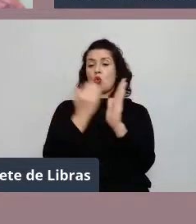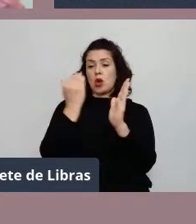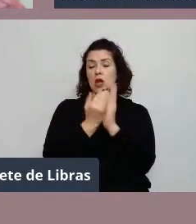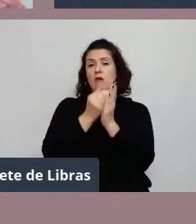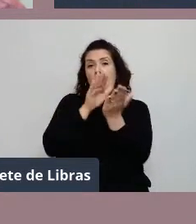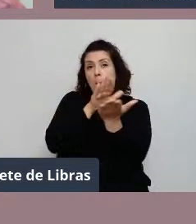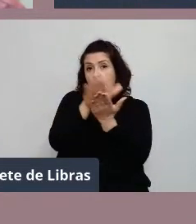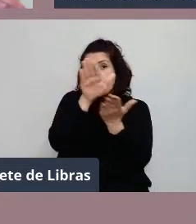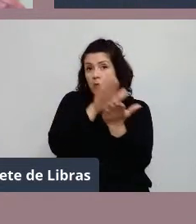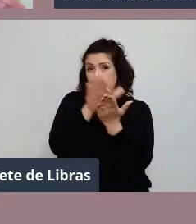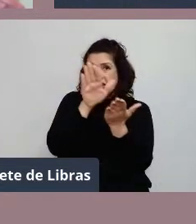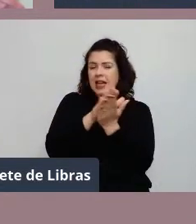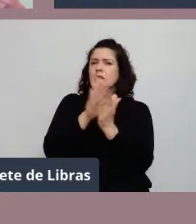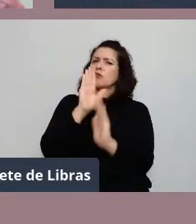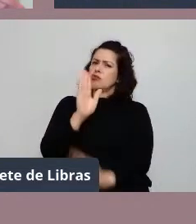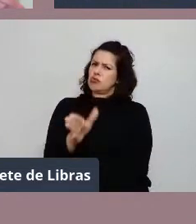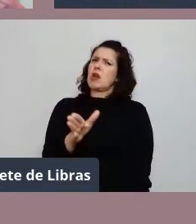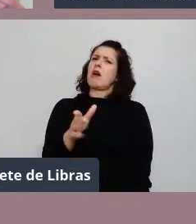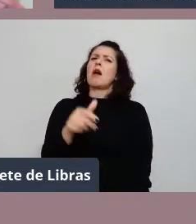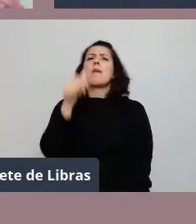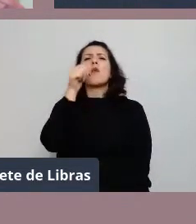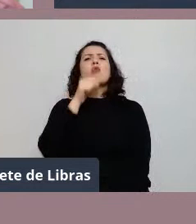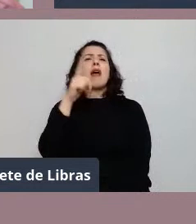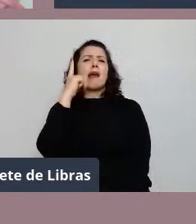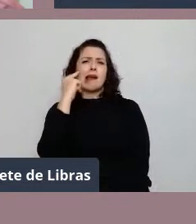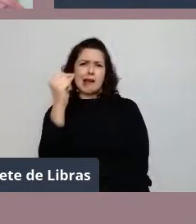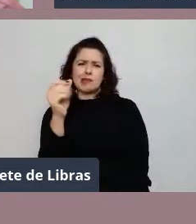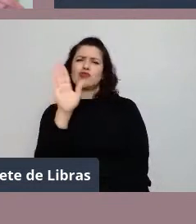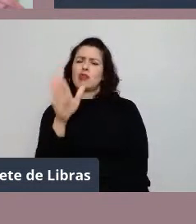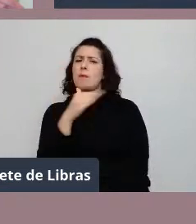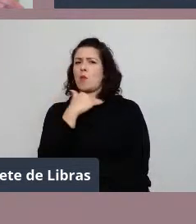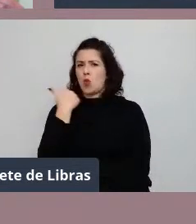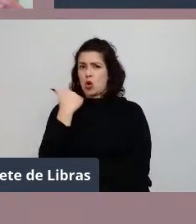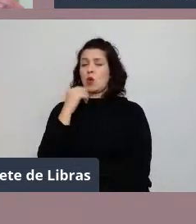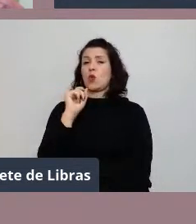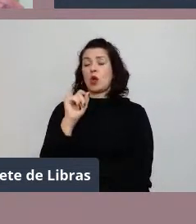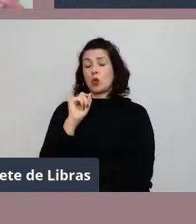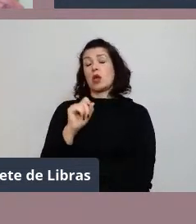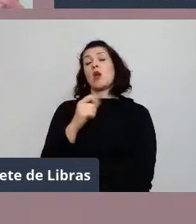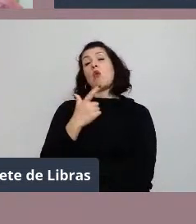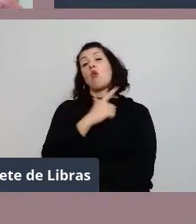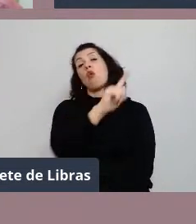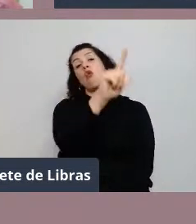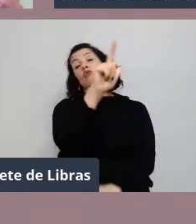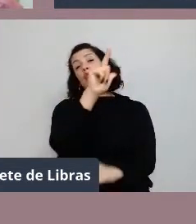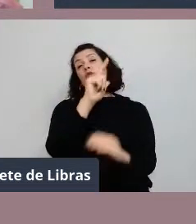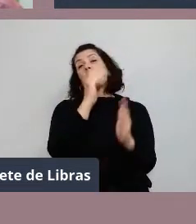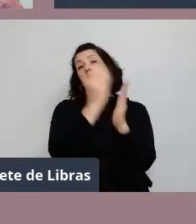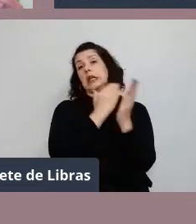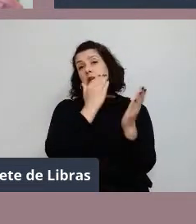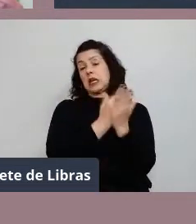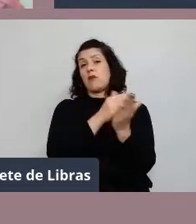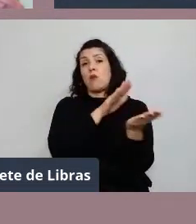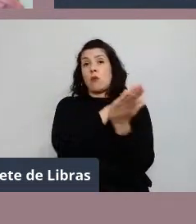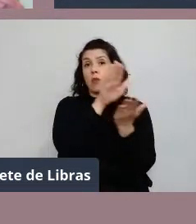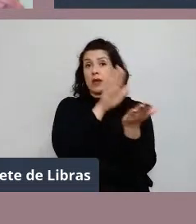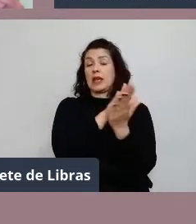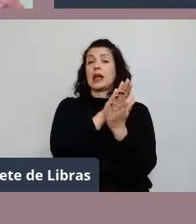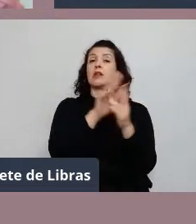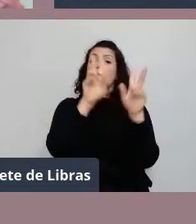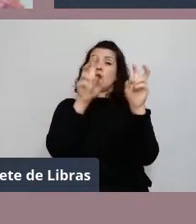com Clarice já falecida, que é Um Sopro de Vida. E ele tem um entre parênteses,